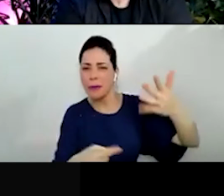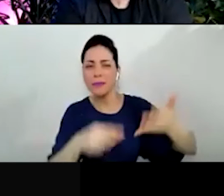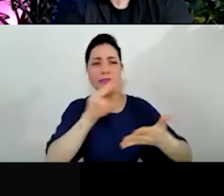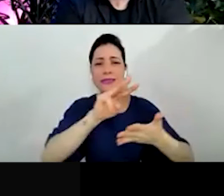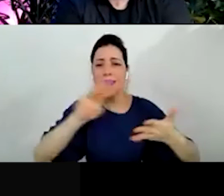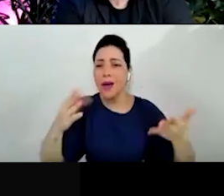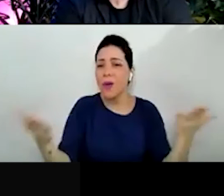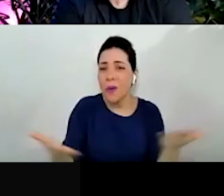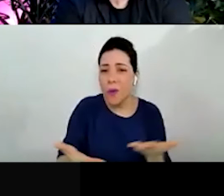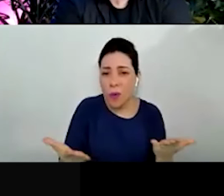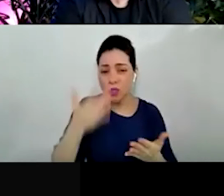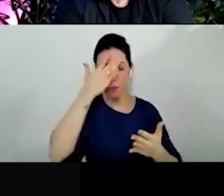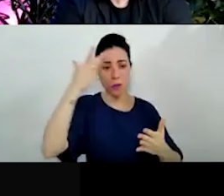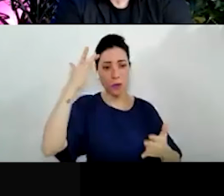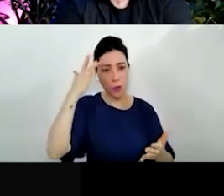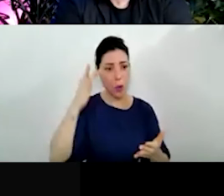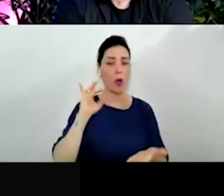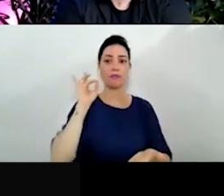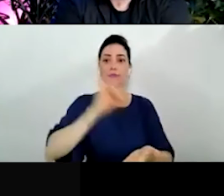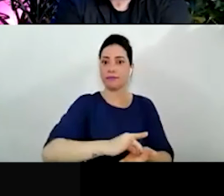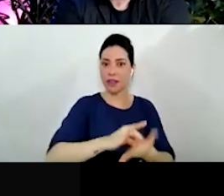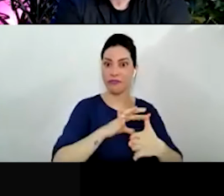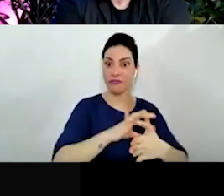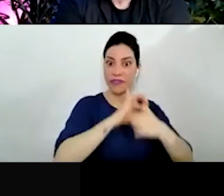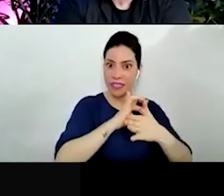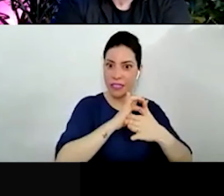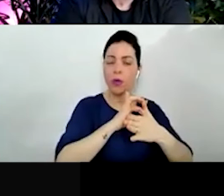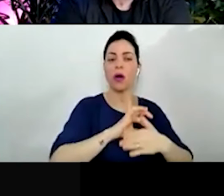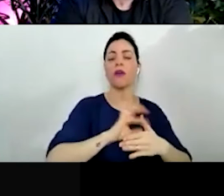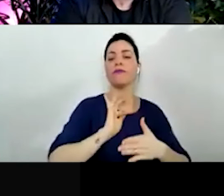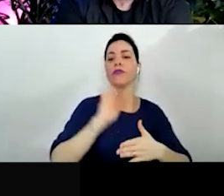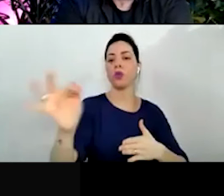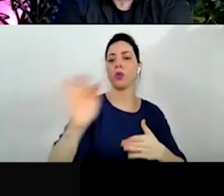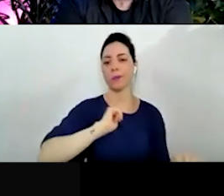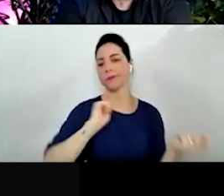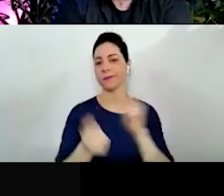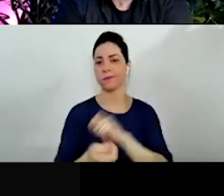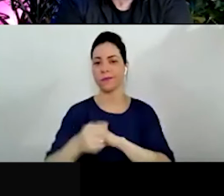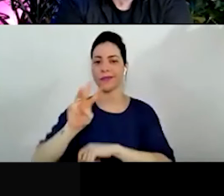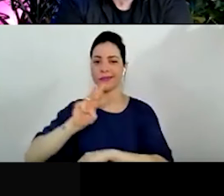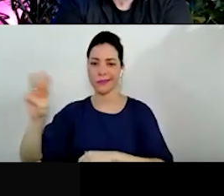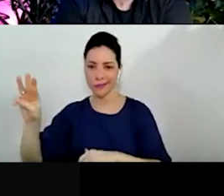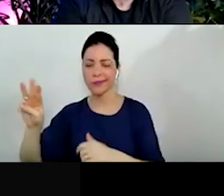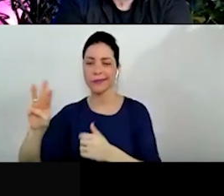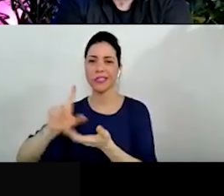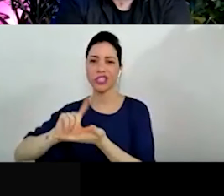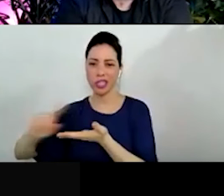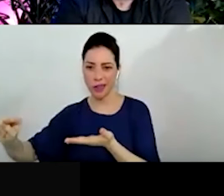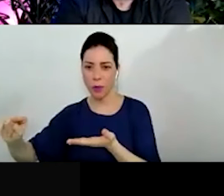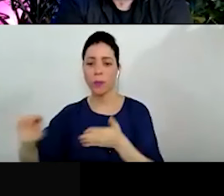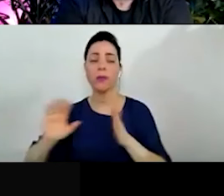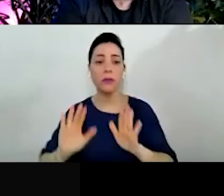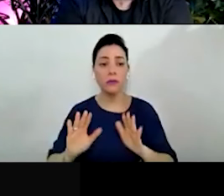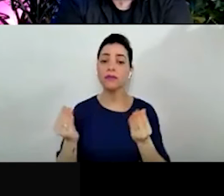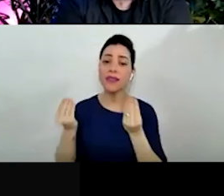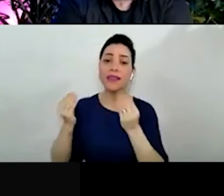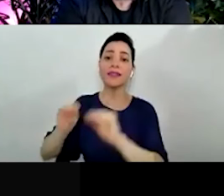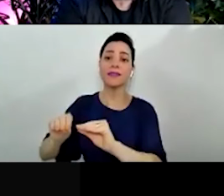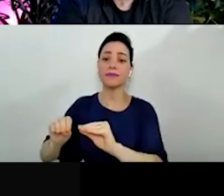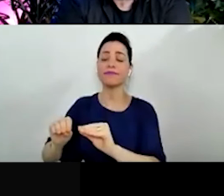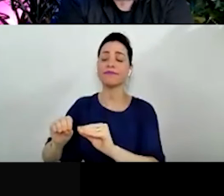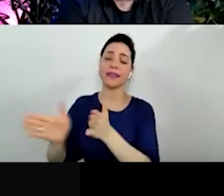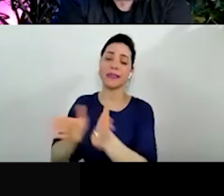hoje fisicamente Em algum momento elas vão fazer digitalmente mas essa transição talvez não tá trazendo toda a sinceridade que a